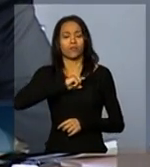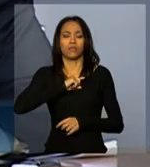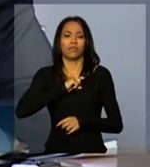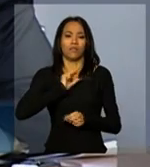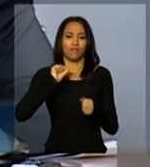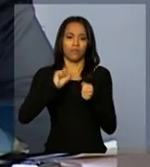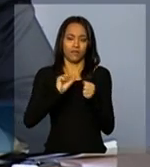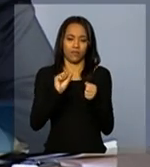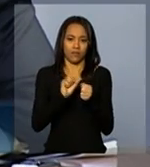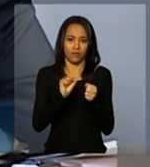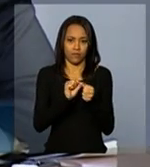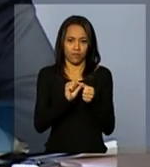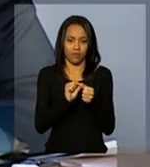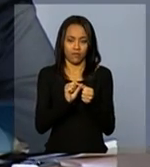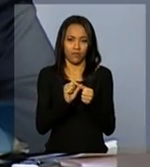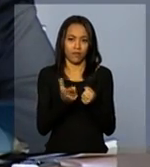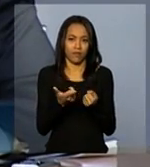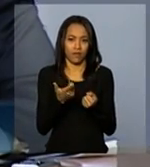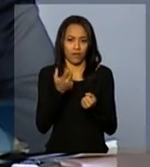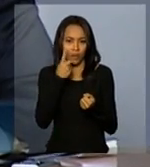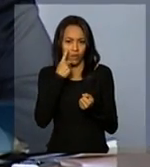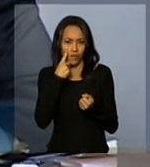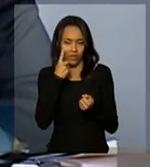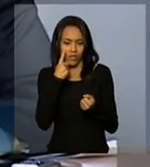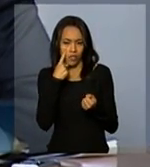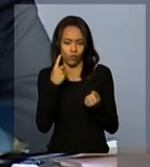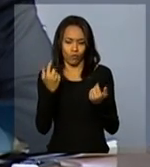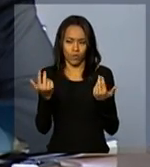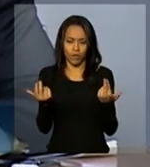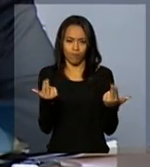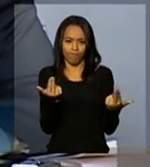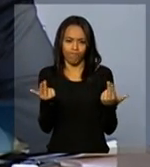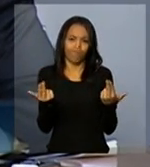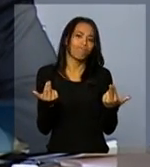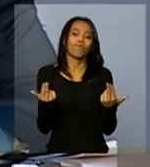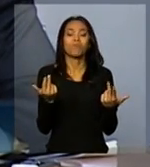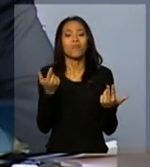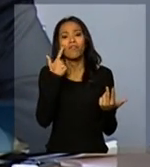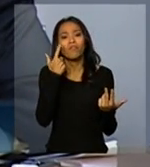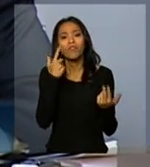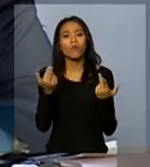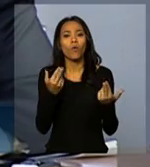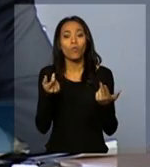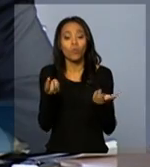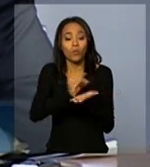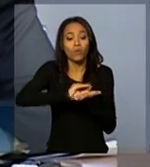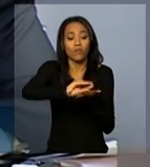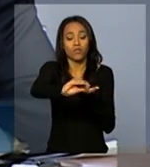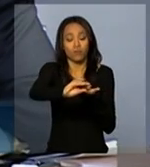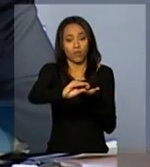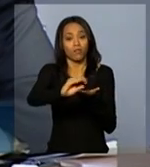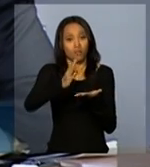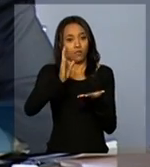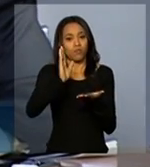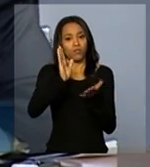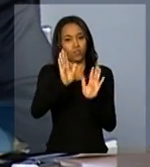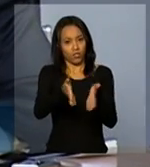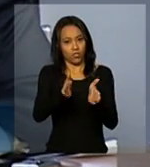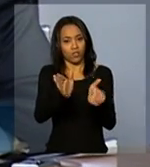exercício com um deflator igual, né, para o investimento, nós teríamos um crescimento, já